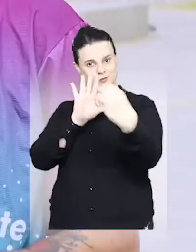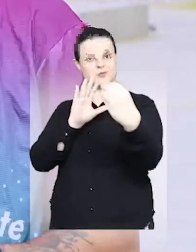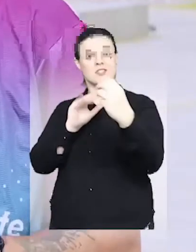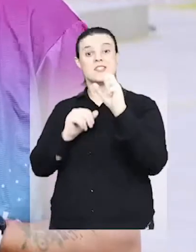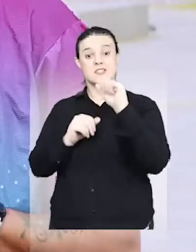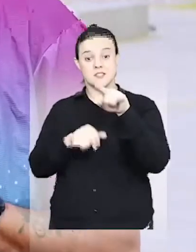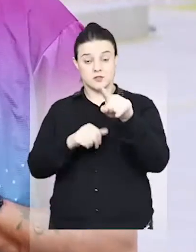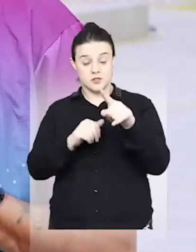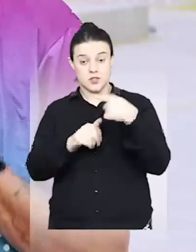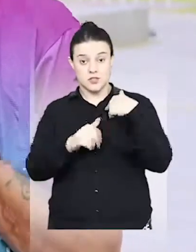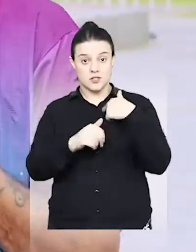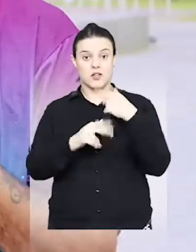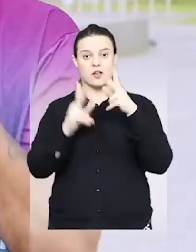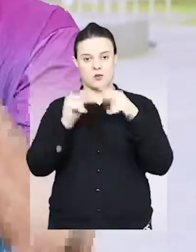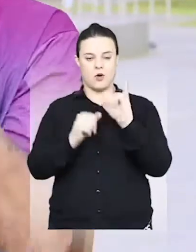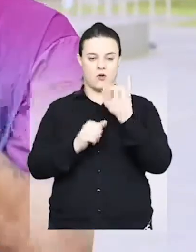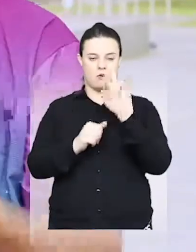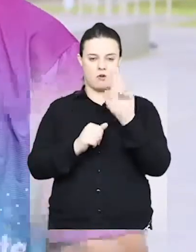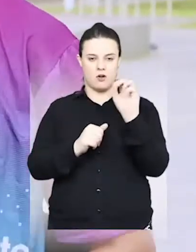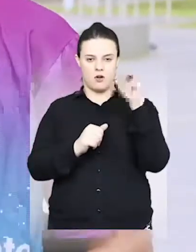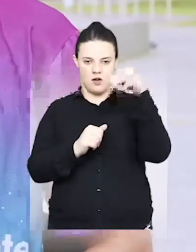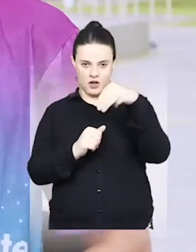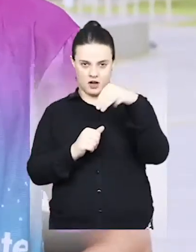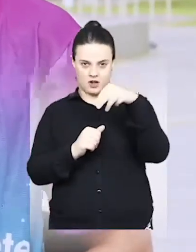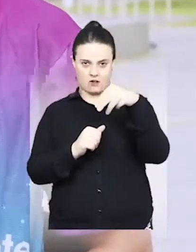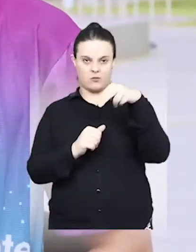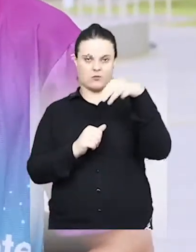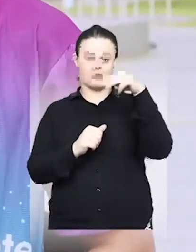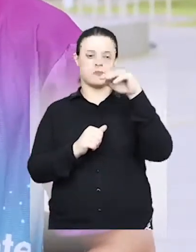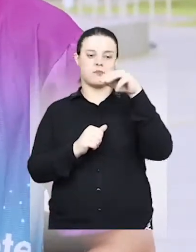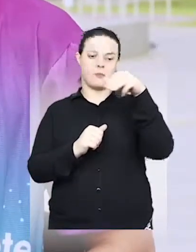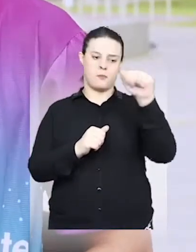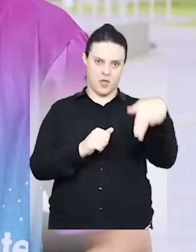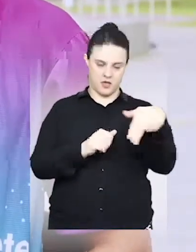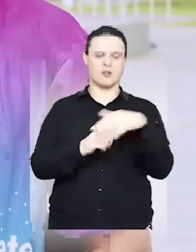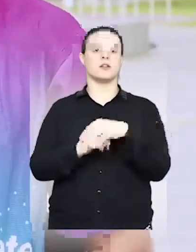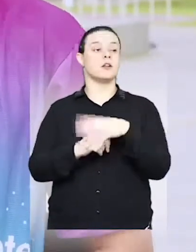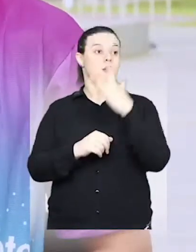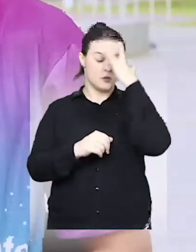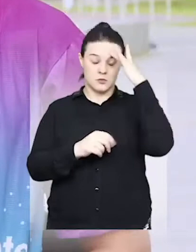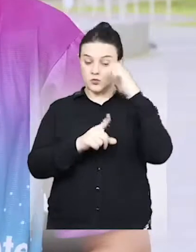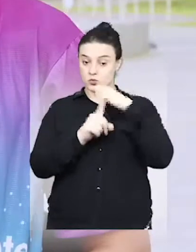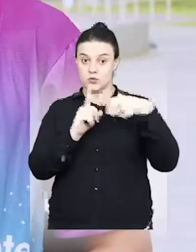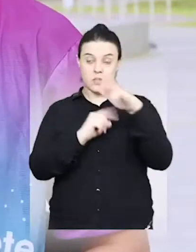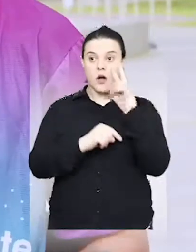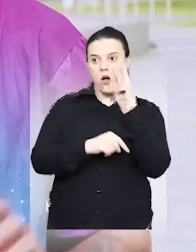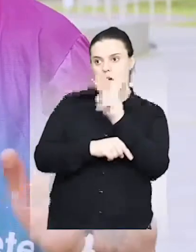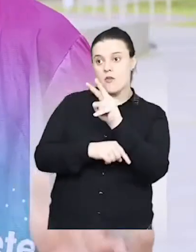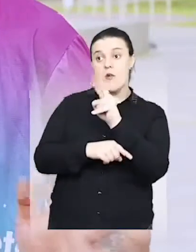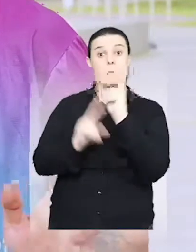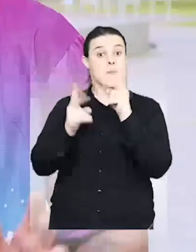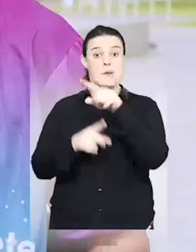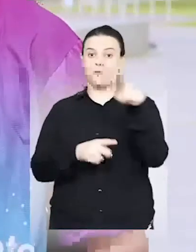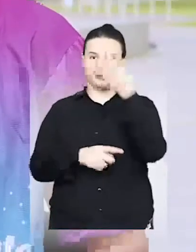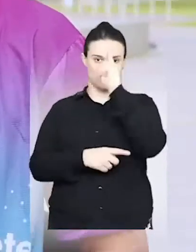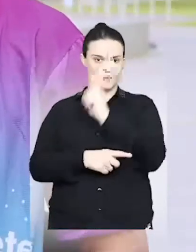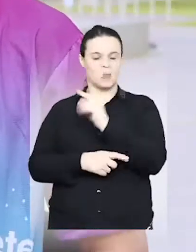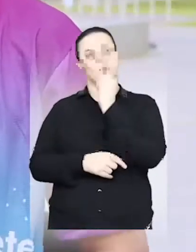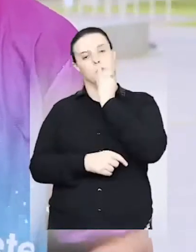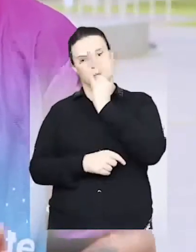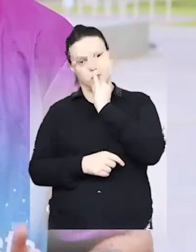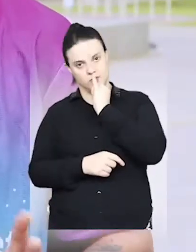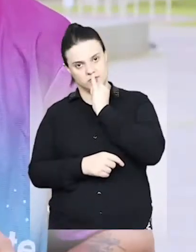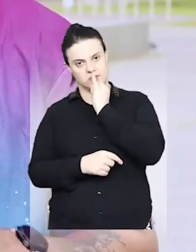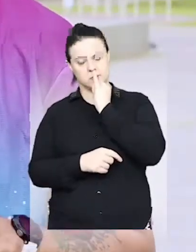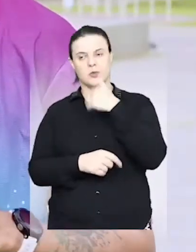interessante quando você realiza a prova como o Ironman e é muito bem visto na sociedade, mesmo sem você saber.